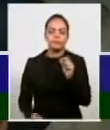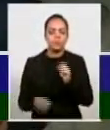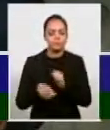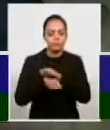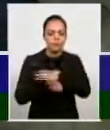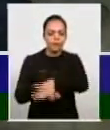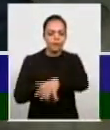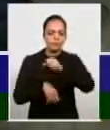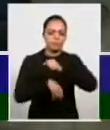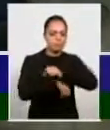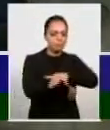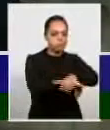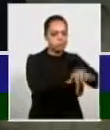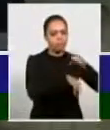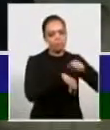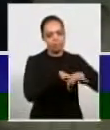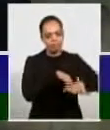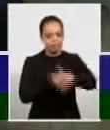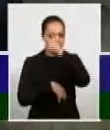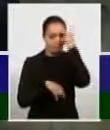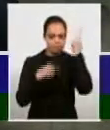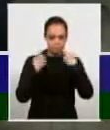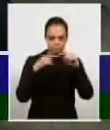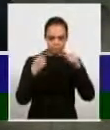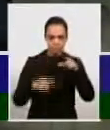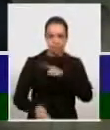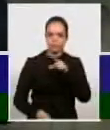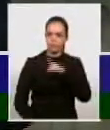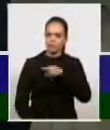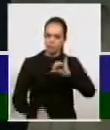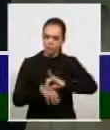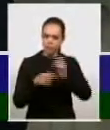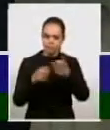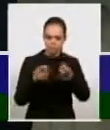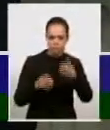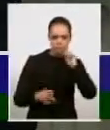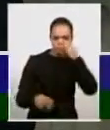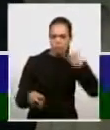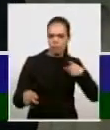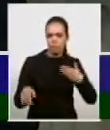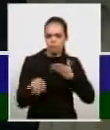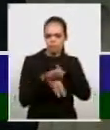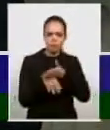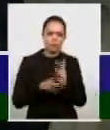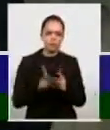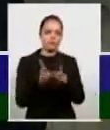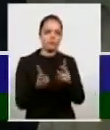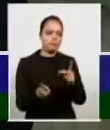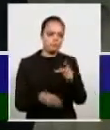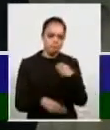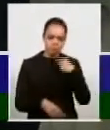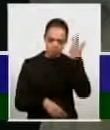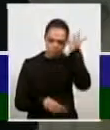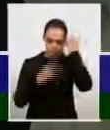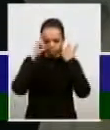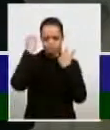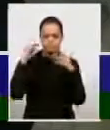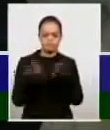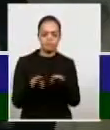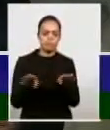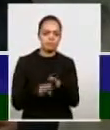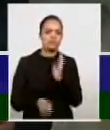os moradores têm reclamado. Tem uma padaria ali que eu sempre vou ali comprar o pão e o pessoal tem onde eu corto cabelo ali próximo também.